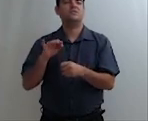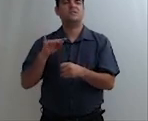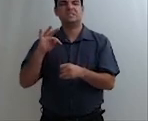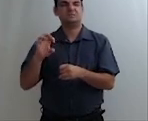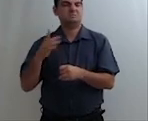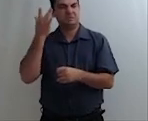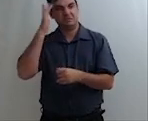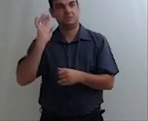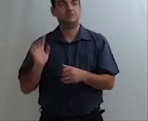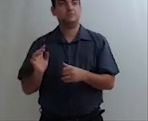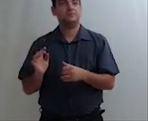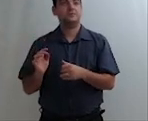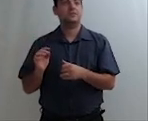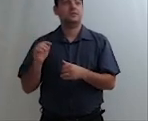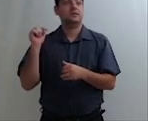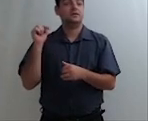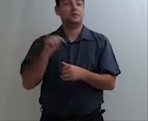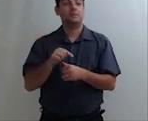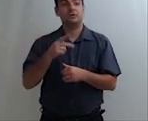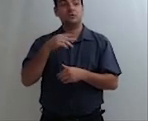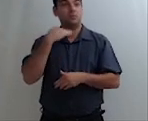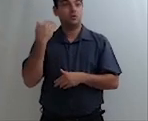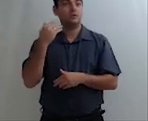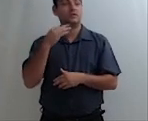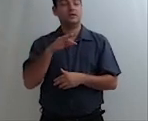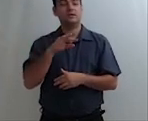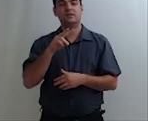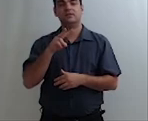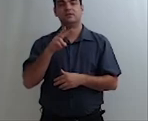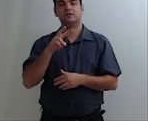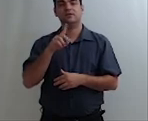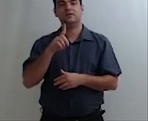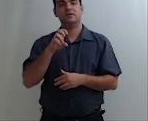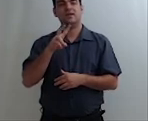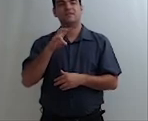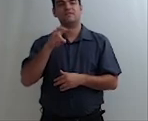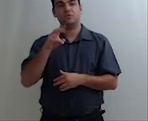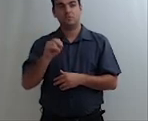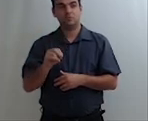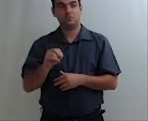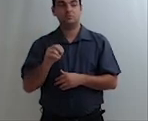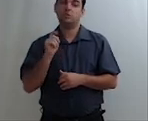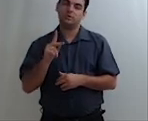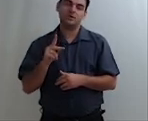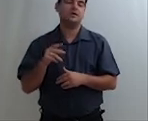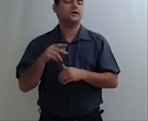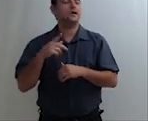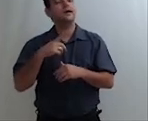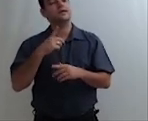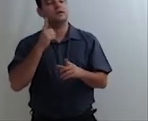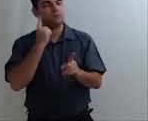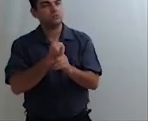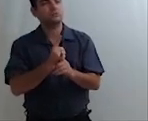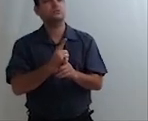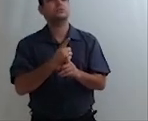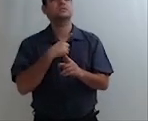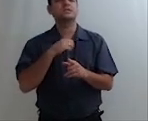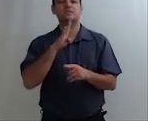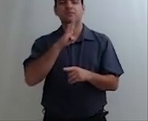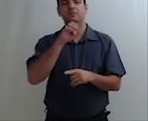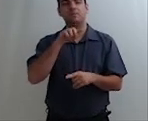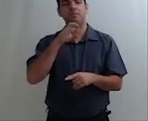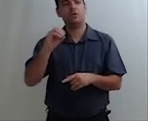déb Figueira dos Santos a materialidade do crime se encontra comprovada pelo boletim de ocorrência exame de